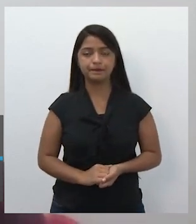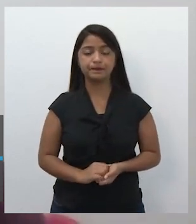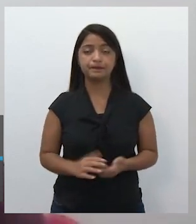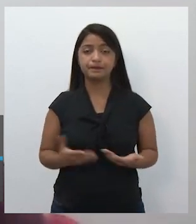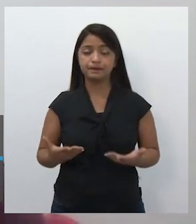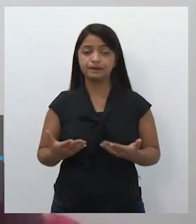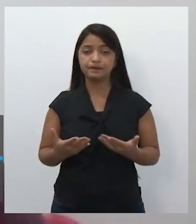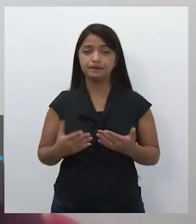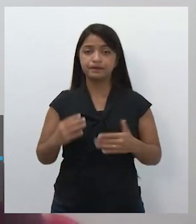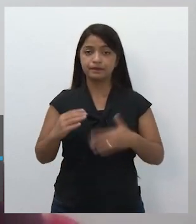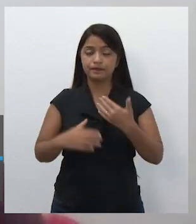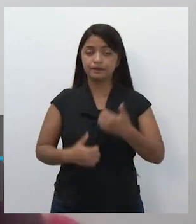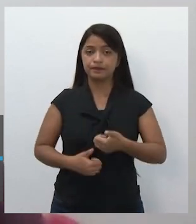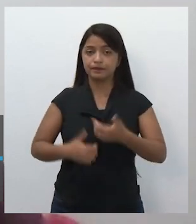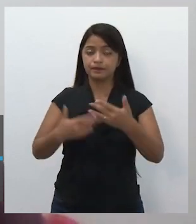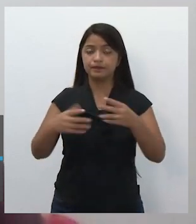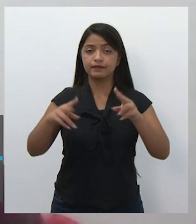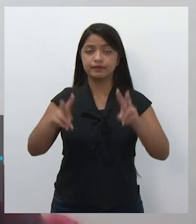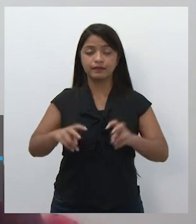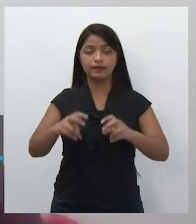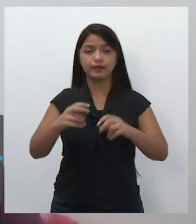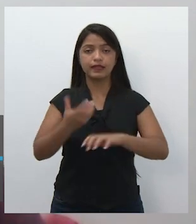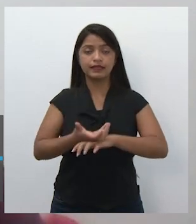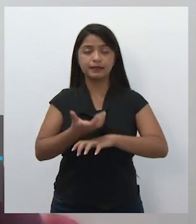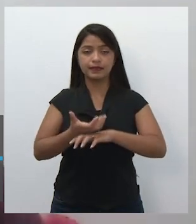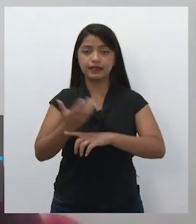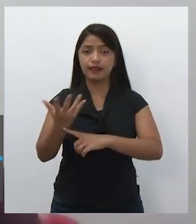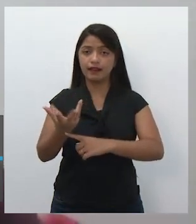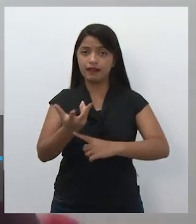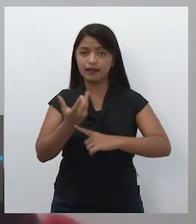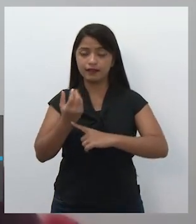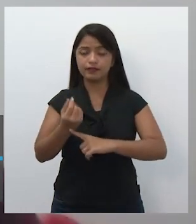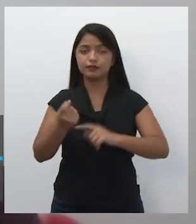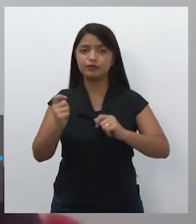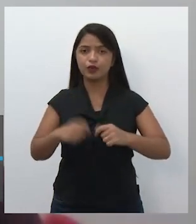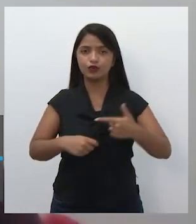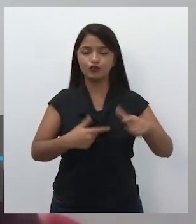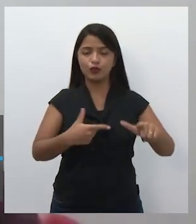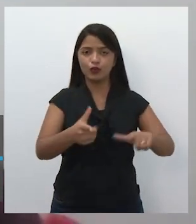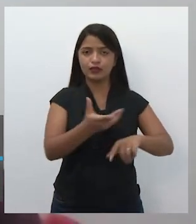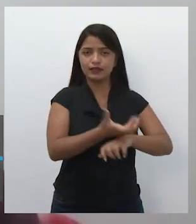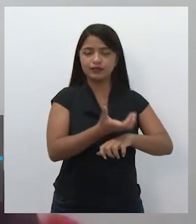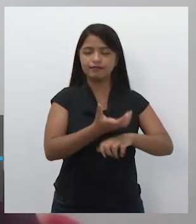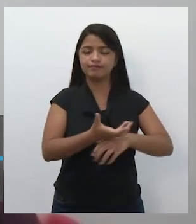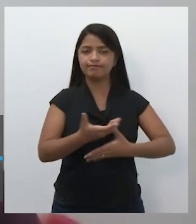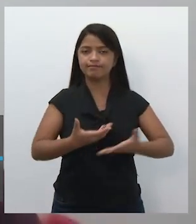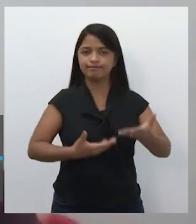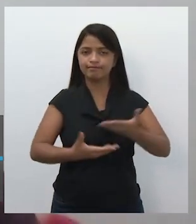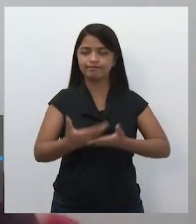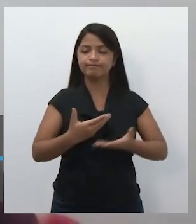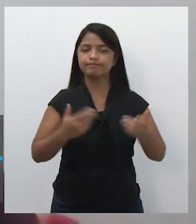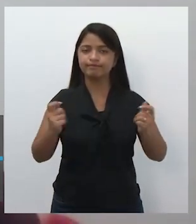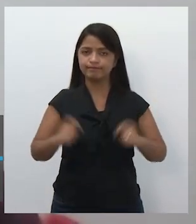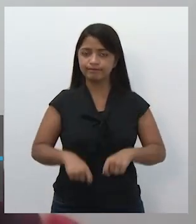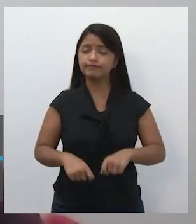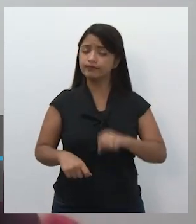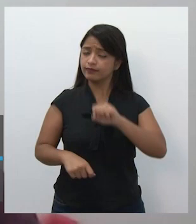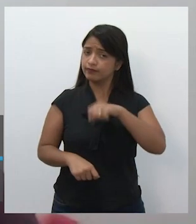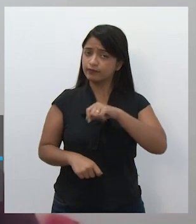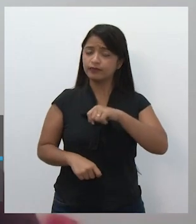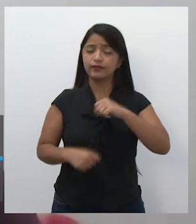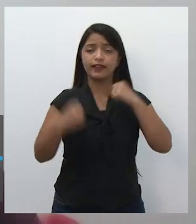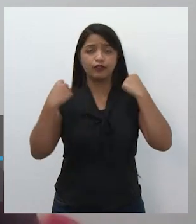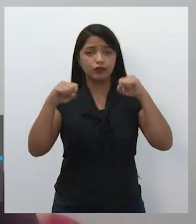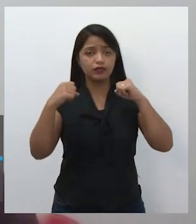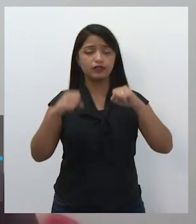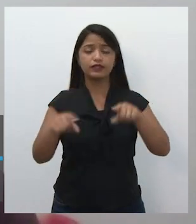aqui da disciplina de arte, que pode interagir com todas as outras matérias. Sim, a arte pode interagir, educação física também, língua inglesa também,